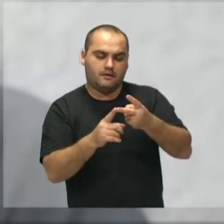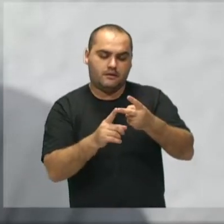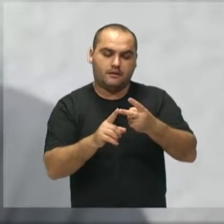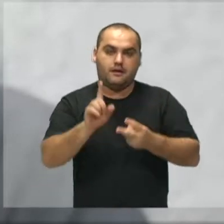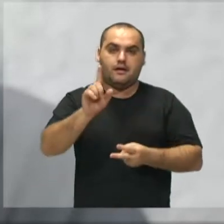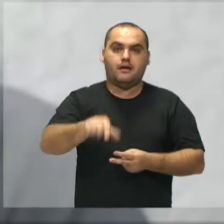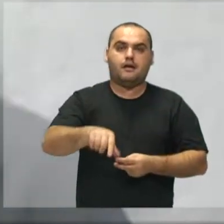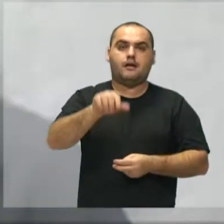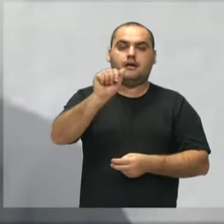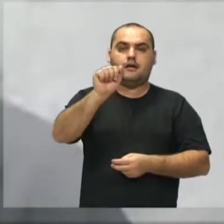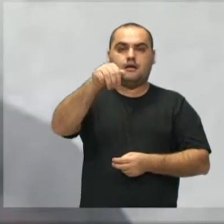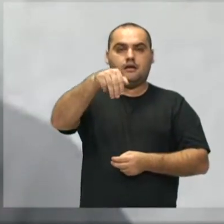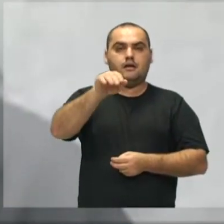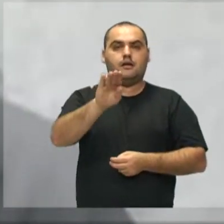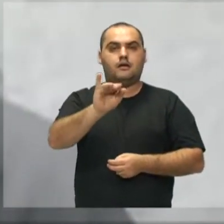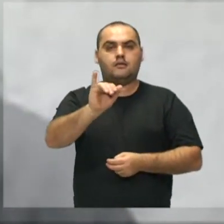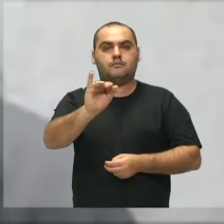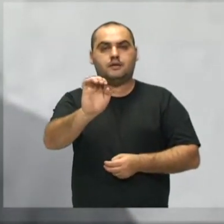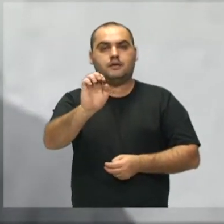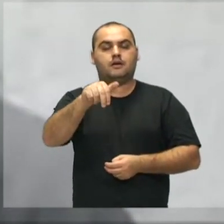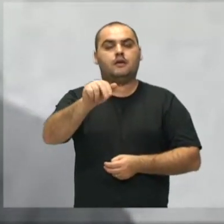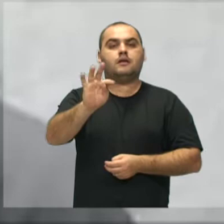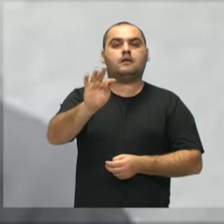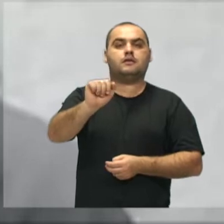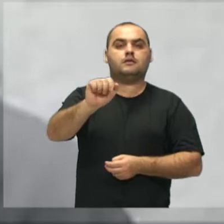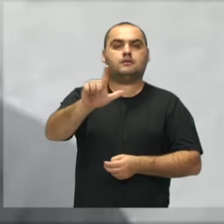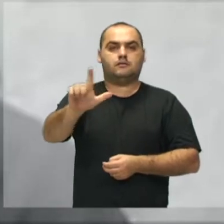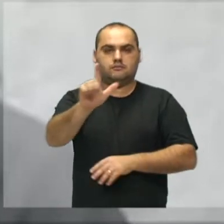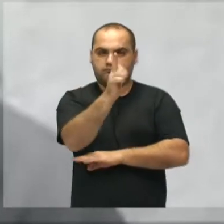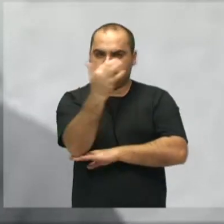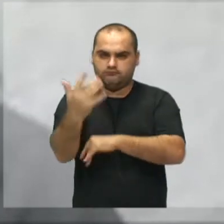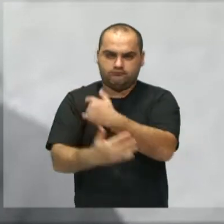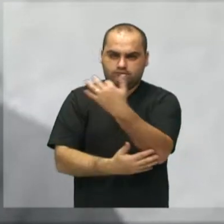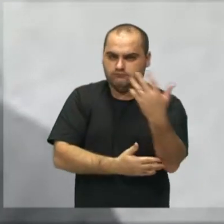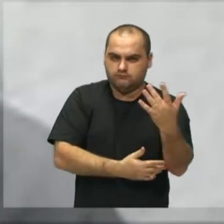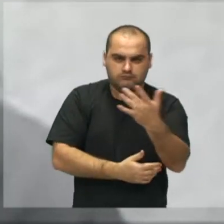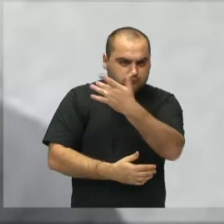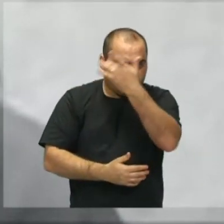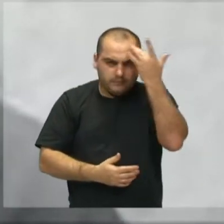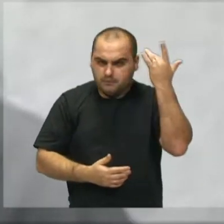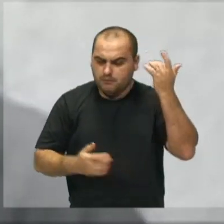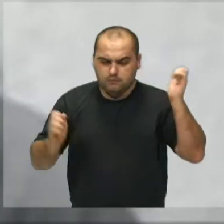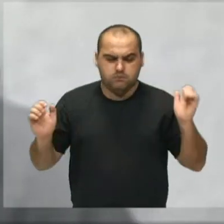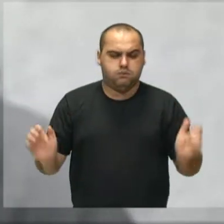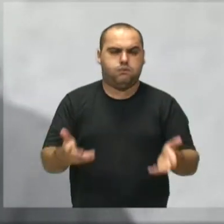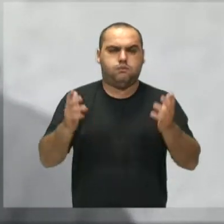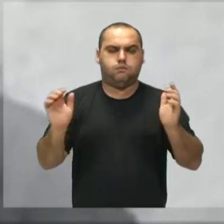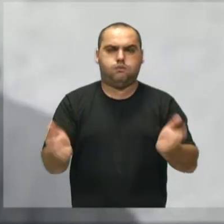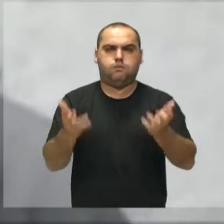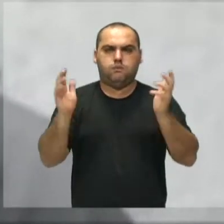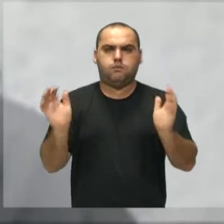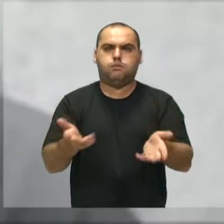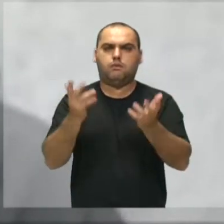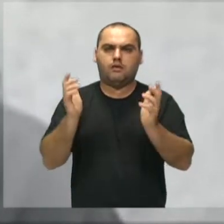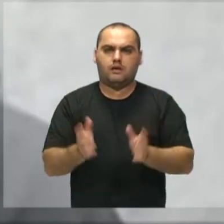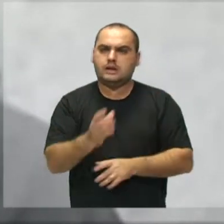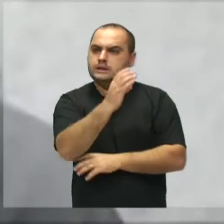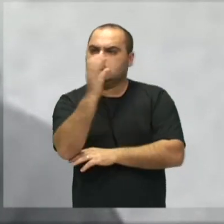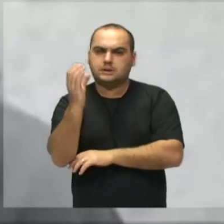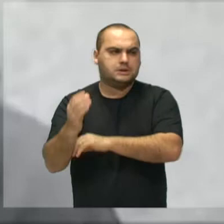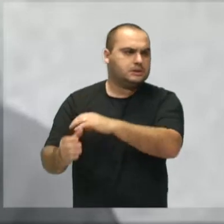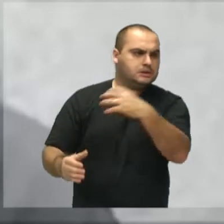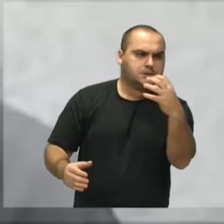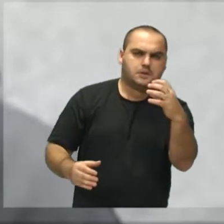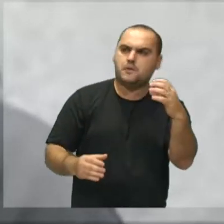ambientalista. Tivemos grandes apelos ambientalistas. Causas ambientalistas ganharam fôlego. Era um congresso científico para todos os